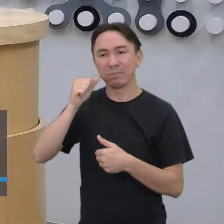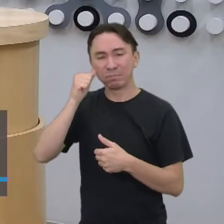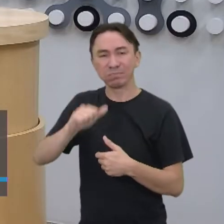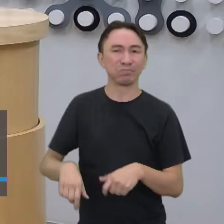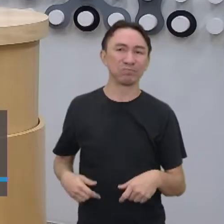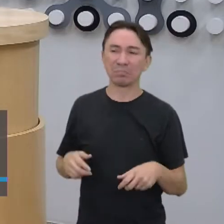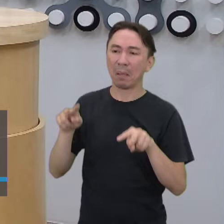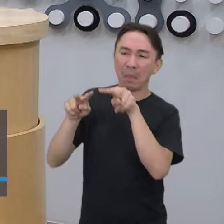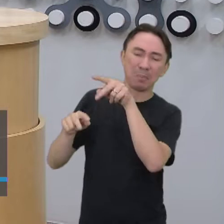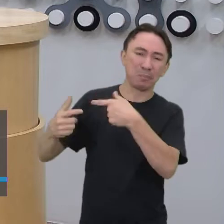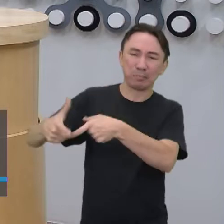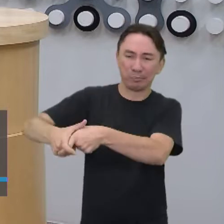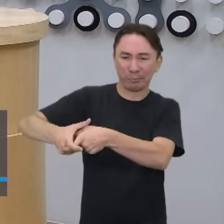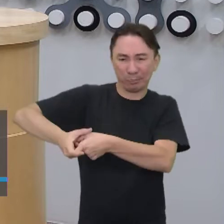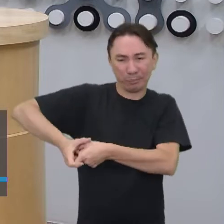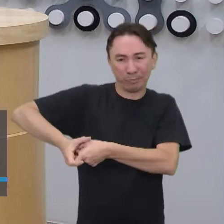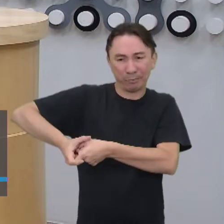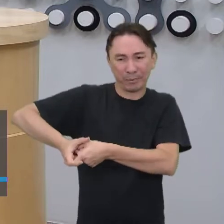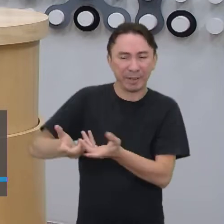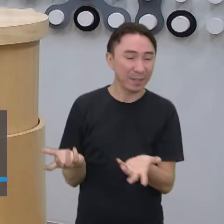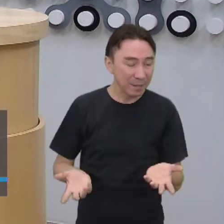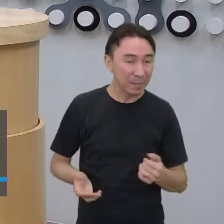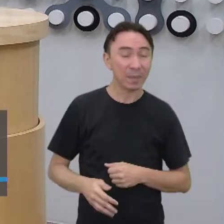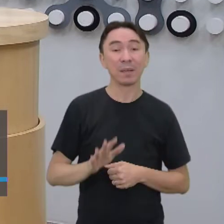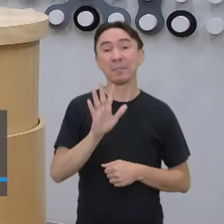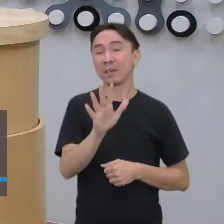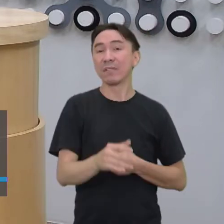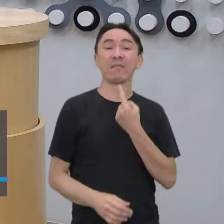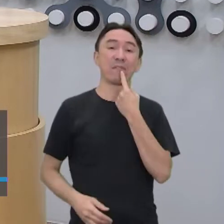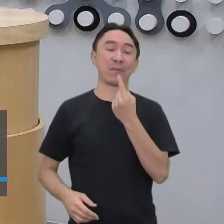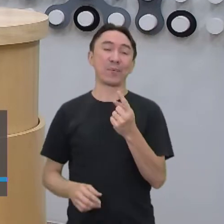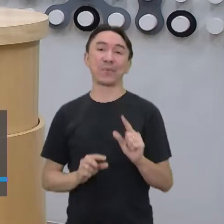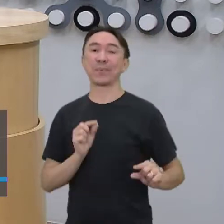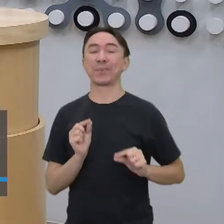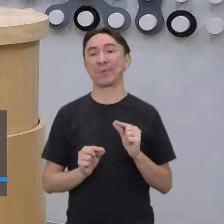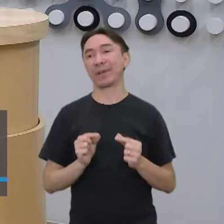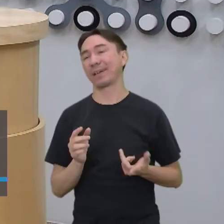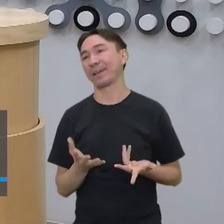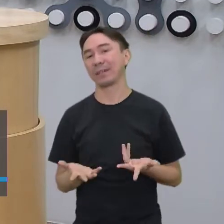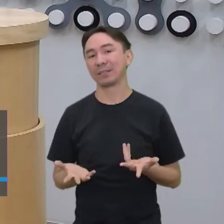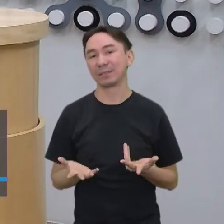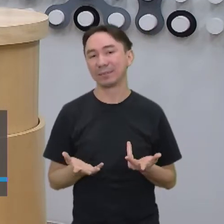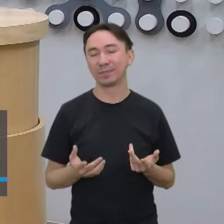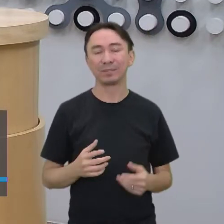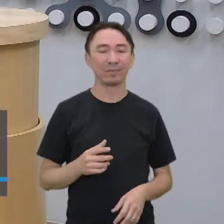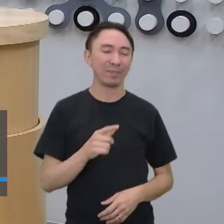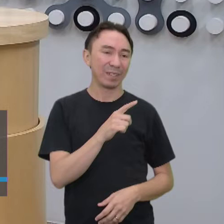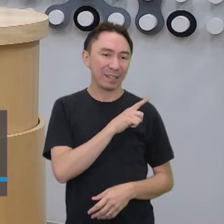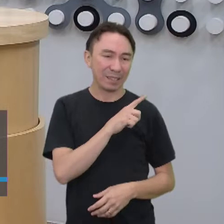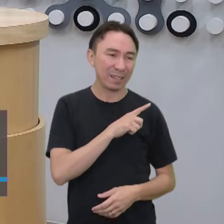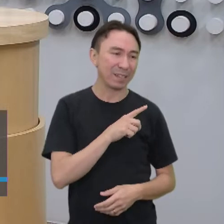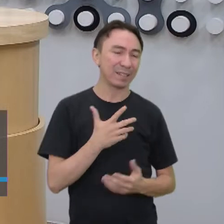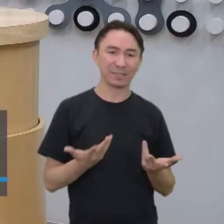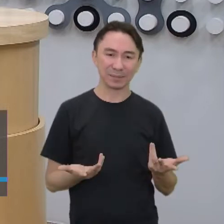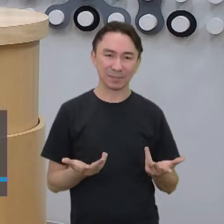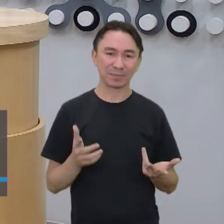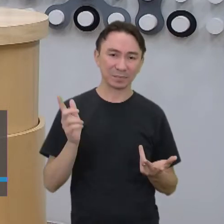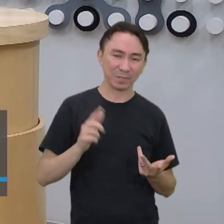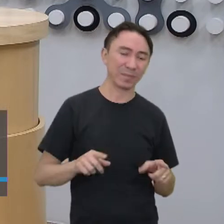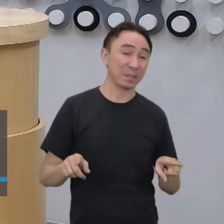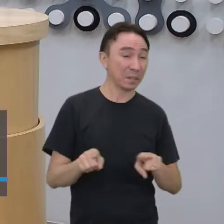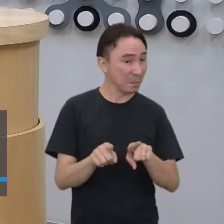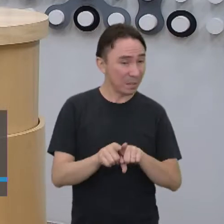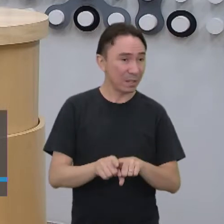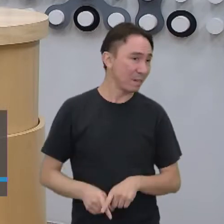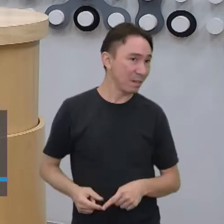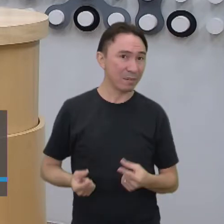é observável isso. Sim. Mas quando você falou para mim sobre a questão foi financeira, a questão Nós